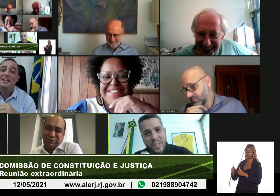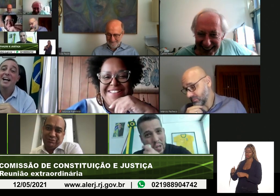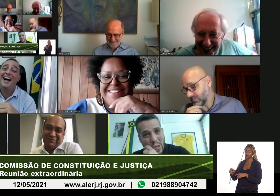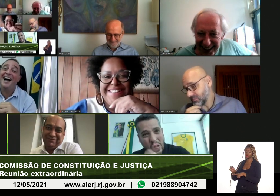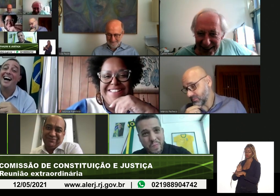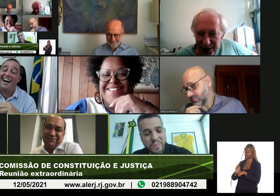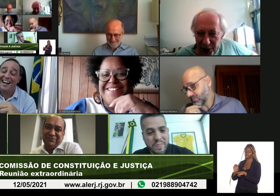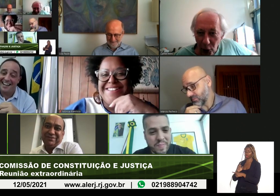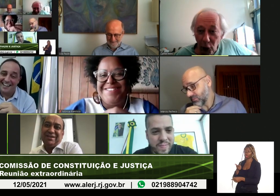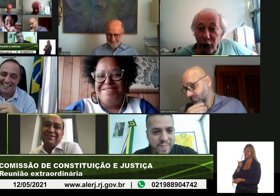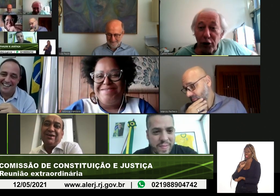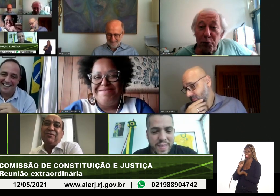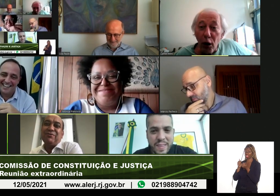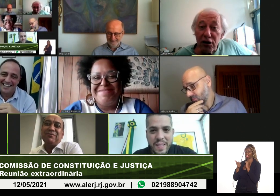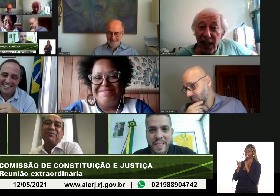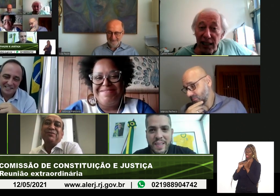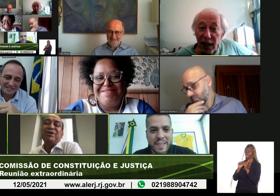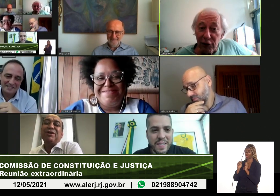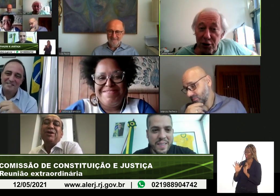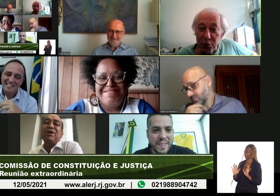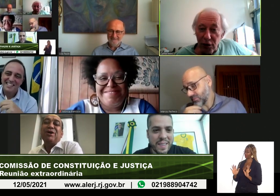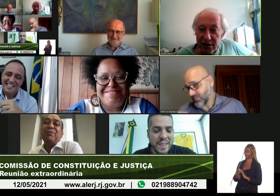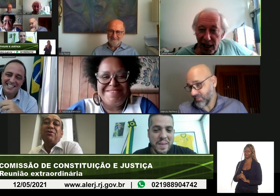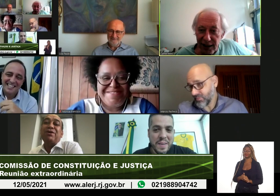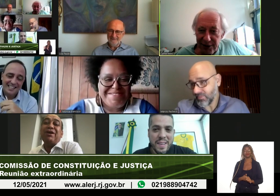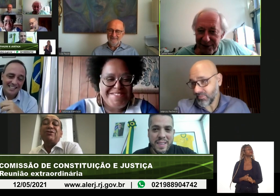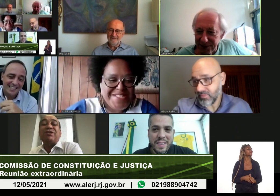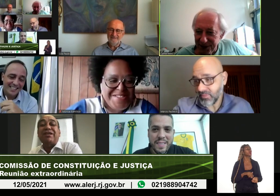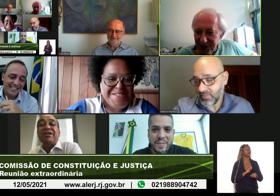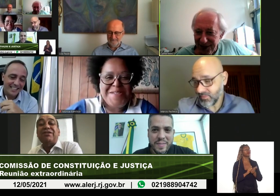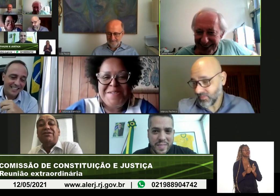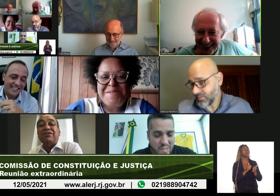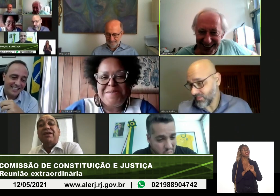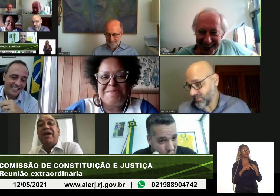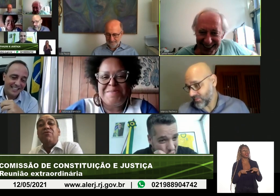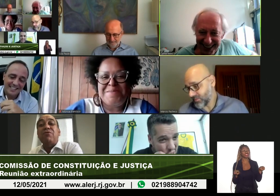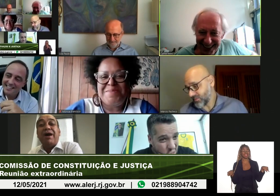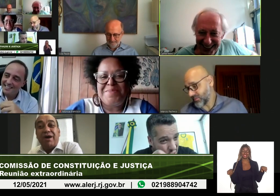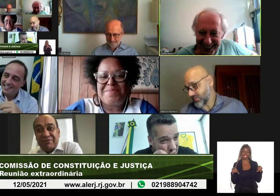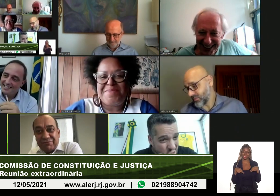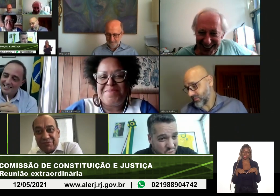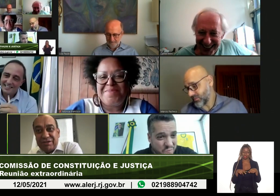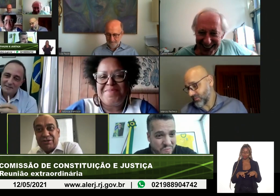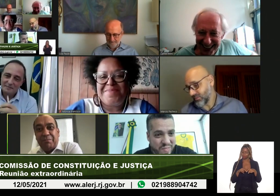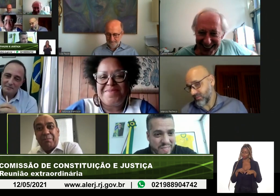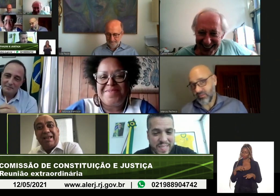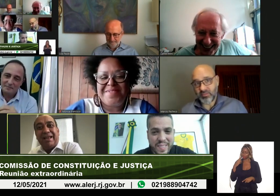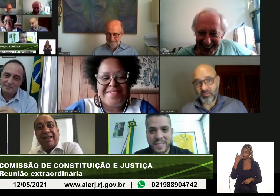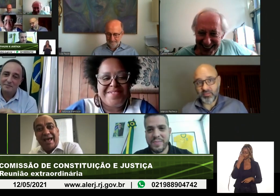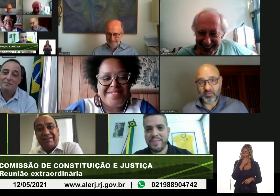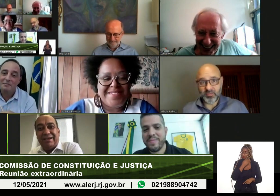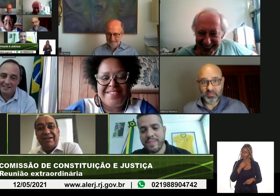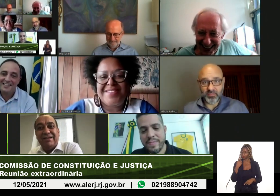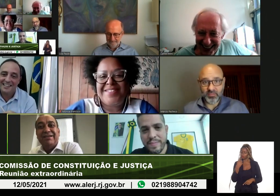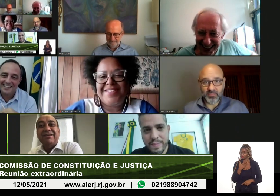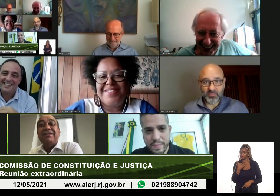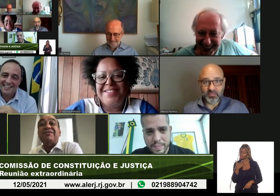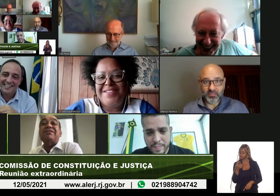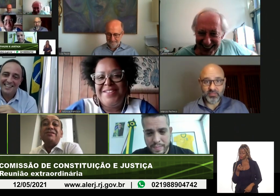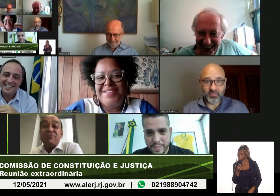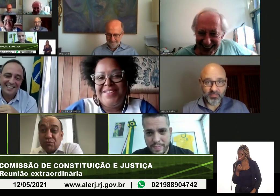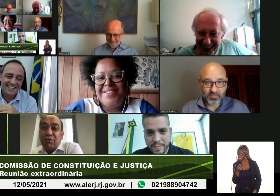pinguços, entendeu? Futebol de salão. Porque é o seguinte, é 1h20 de pelada